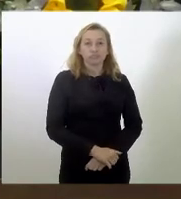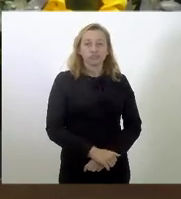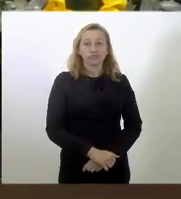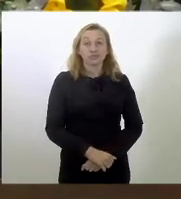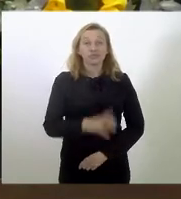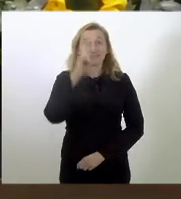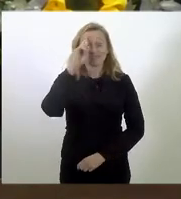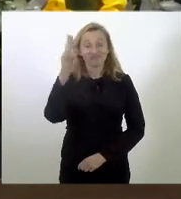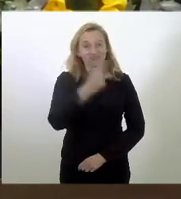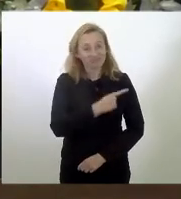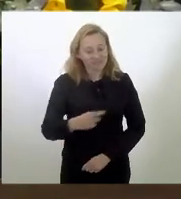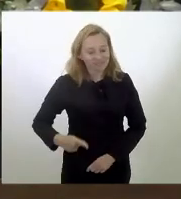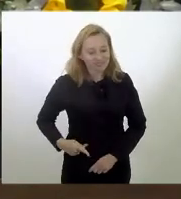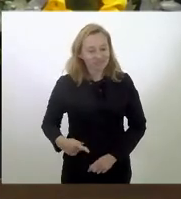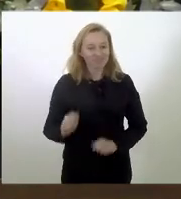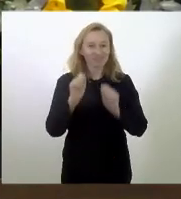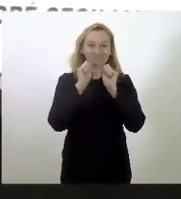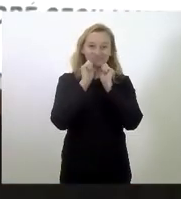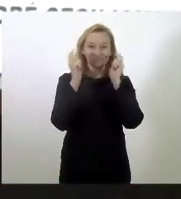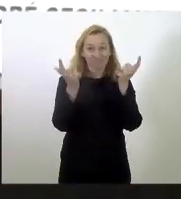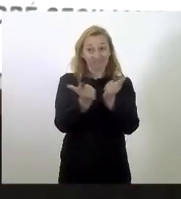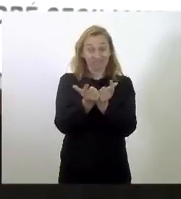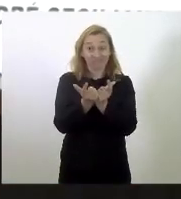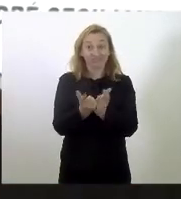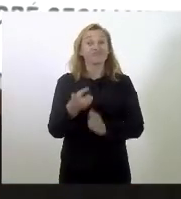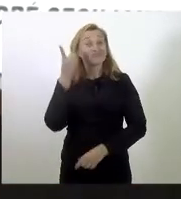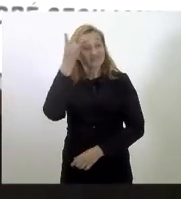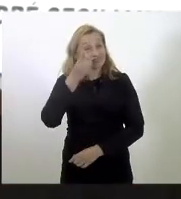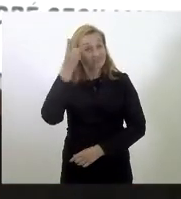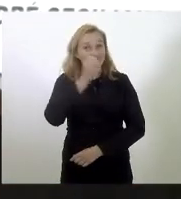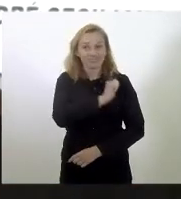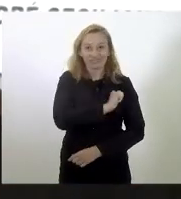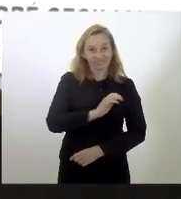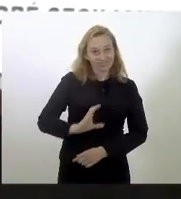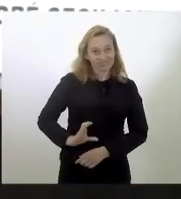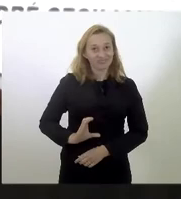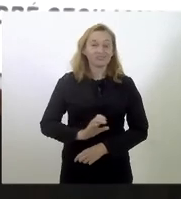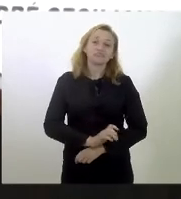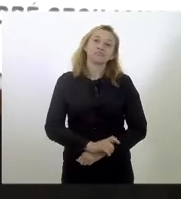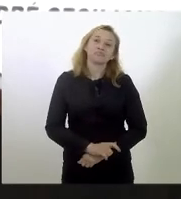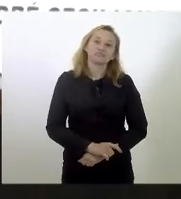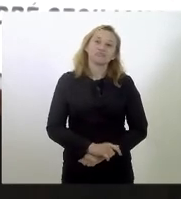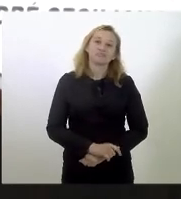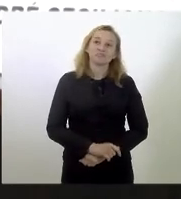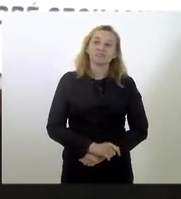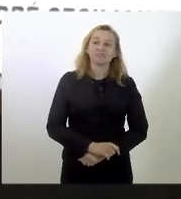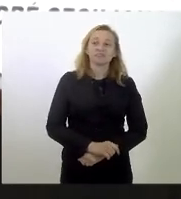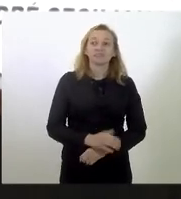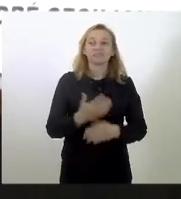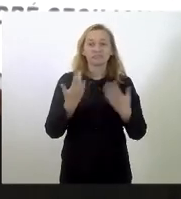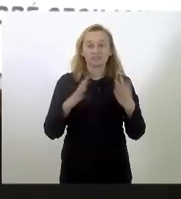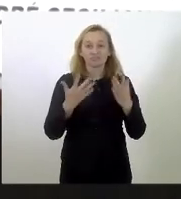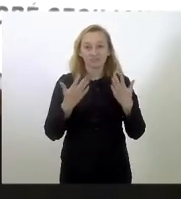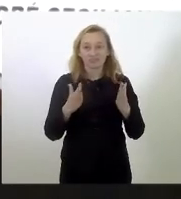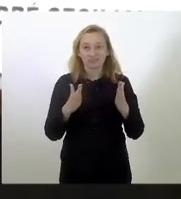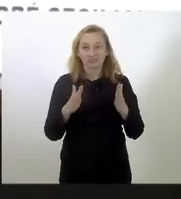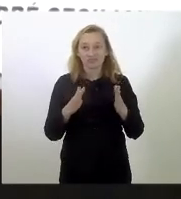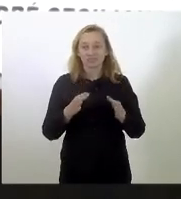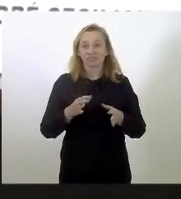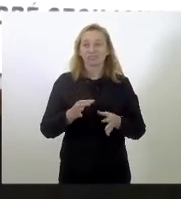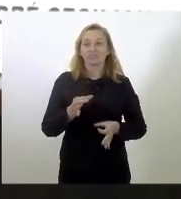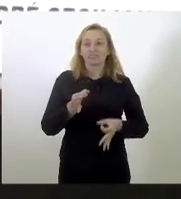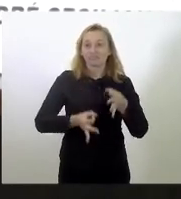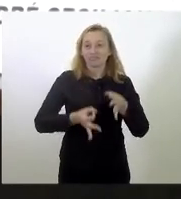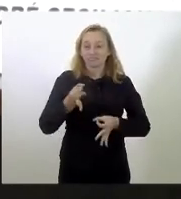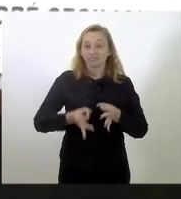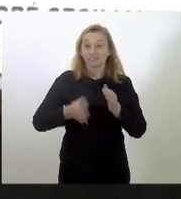Senhor presidente da Assembleia Legislativa, deputado André Siciliano, queria cumprimentar o desembargador Henrique Carlos de